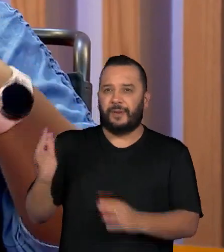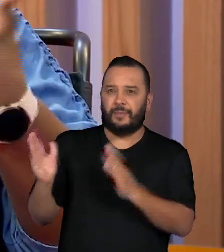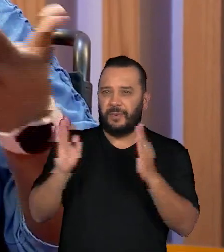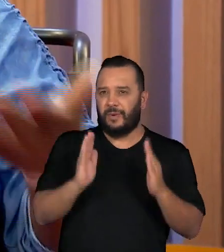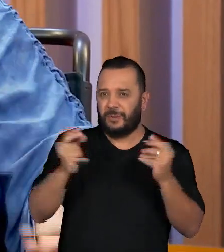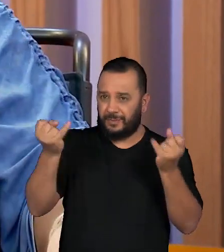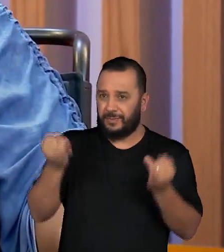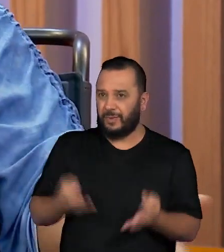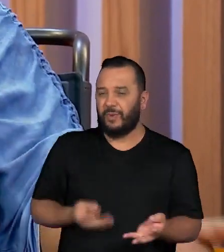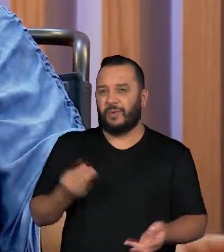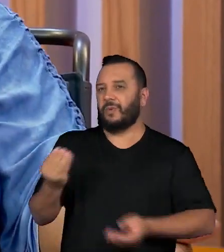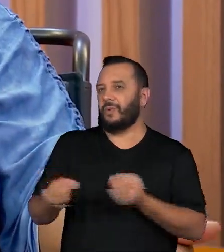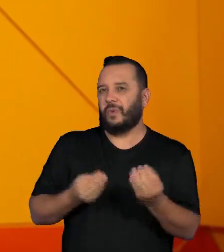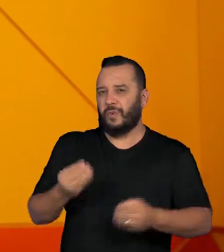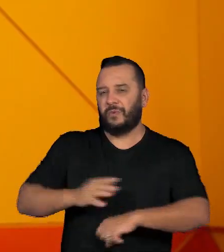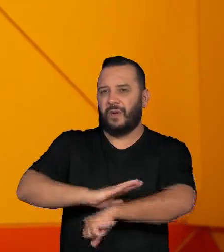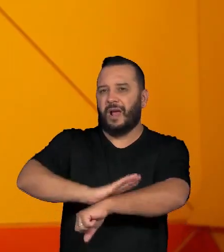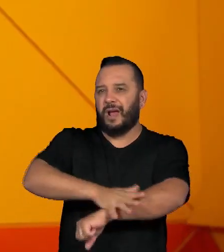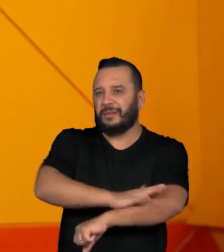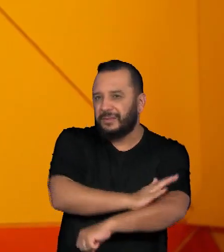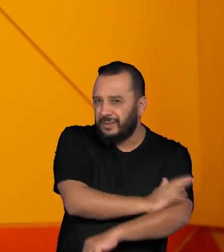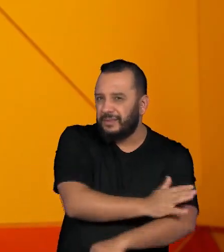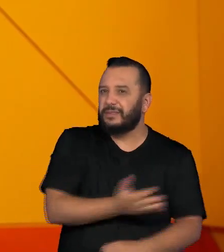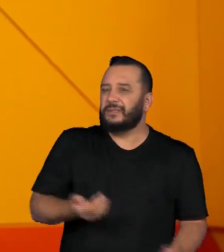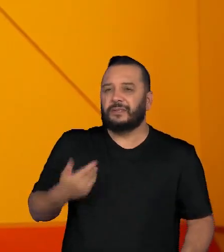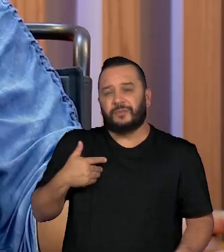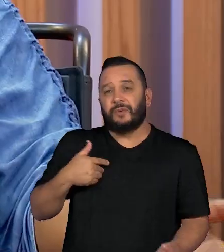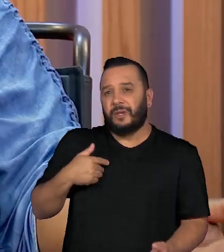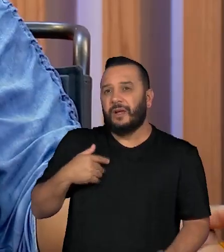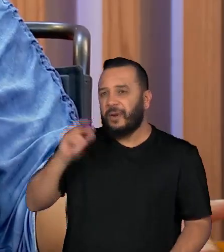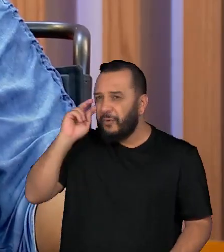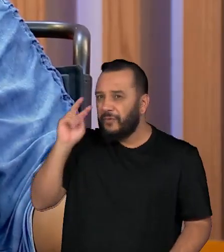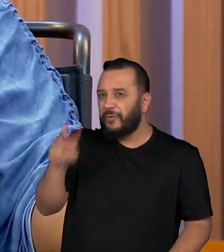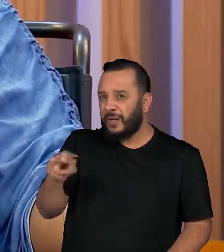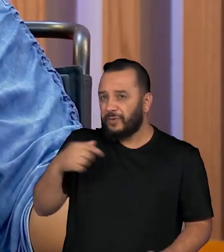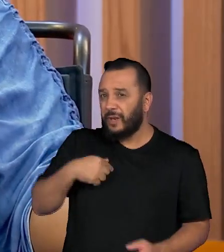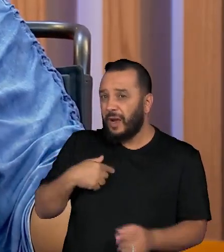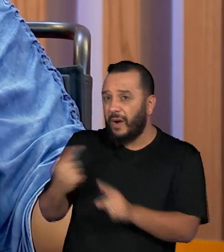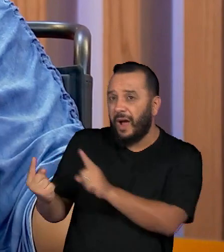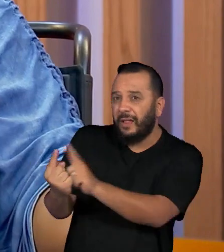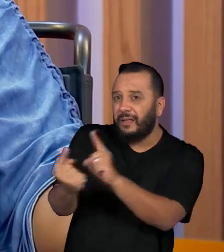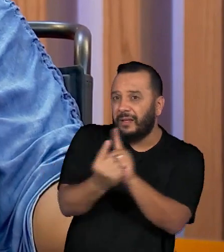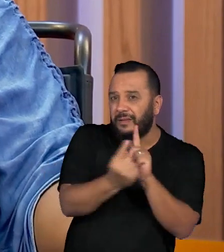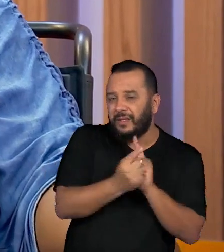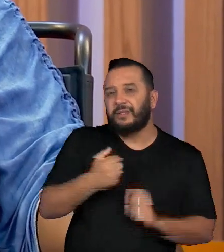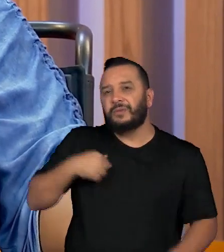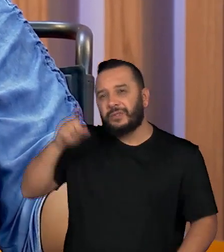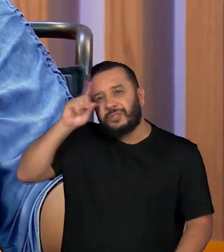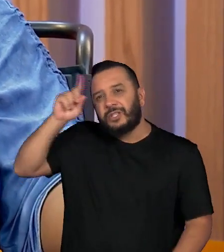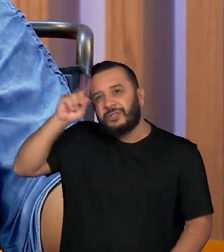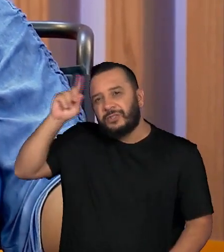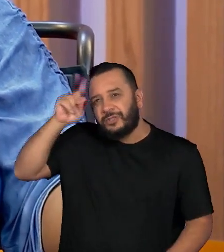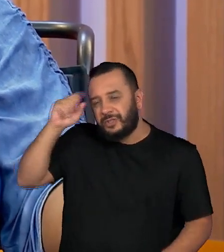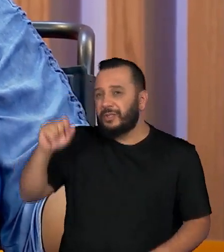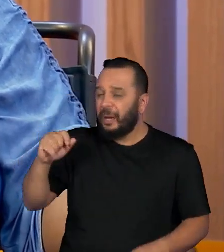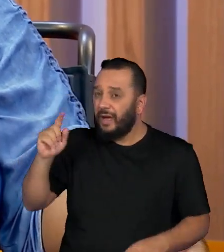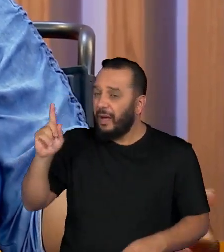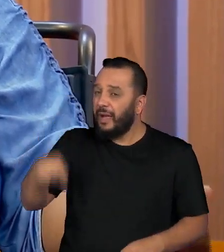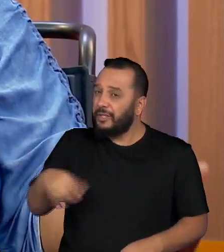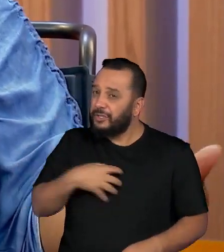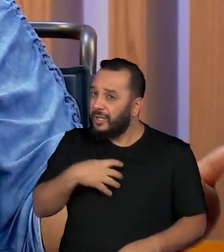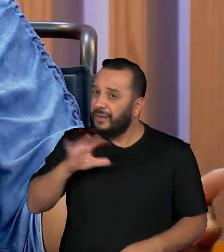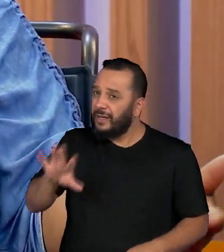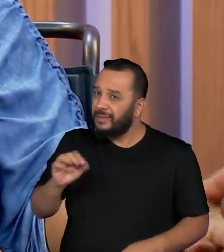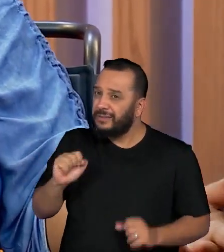falou, né, desses efeitos do racismo, né? Eu disse o quanto eu vejo na minha clínica, no dia a dia. Então, essa é uma maneira de combater. Né?